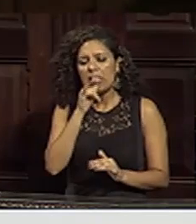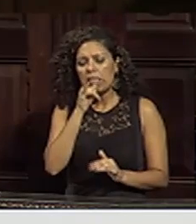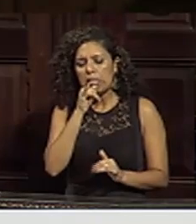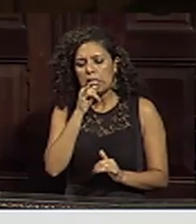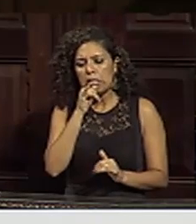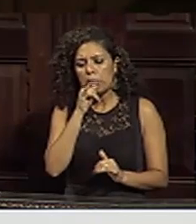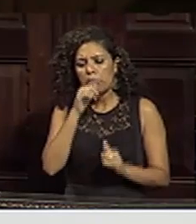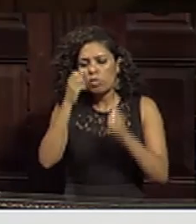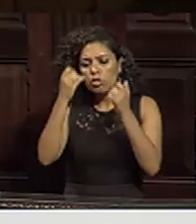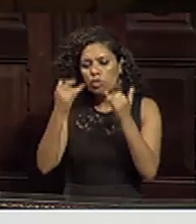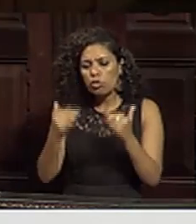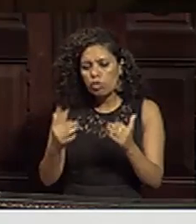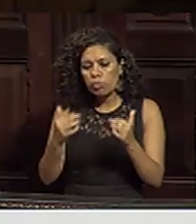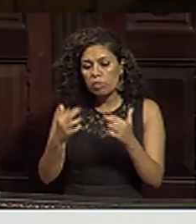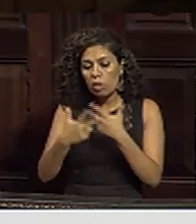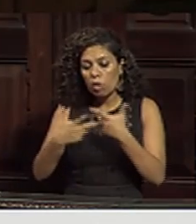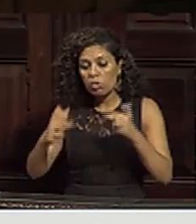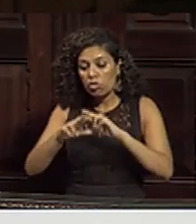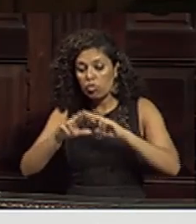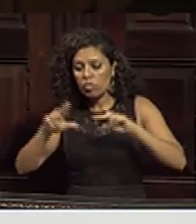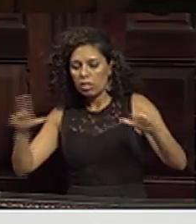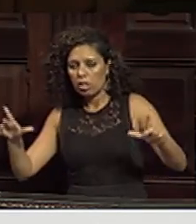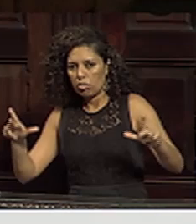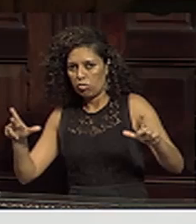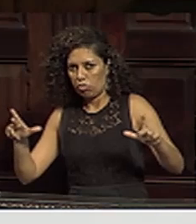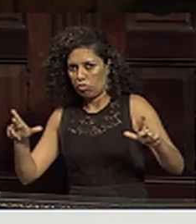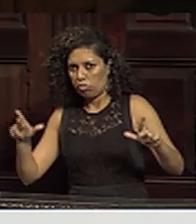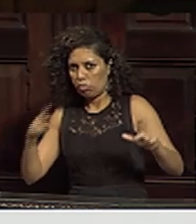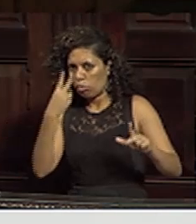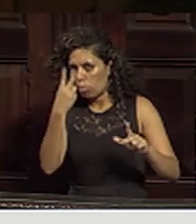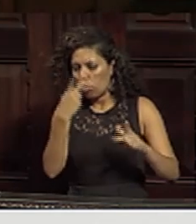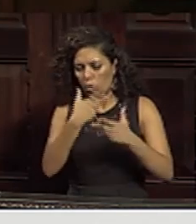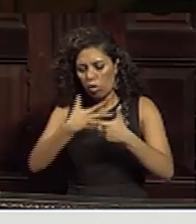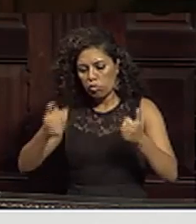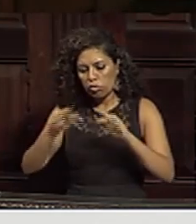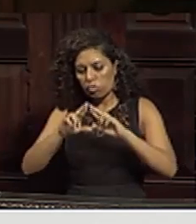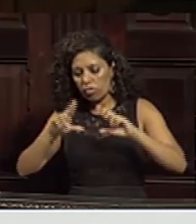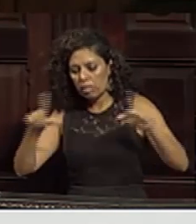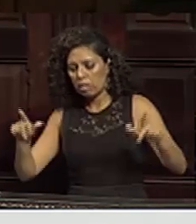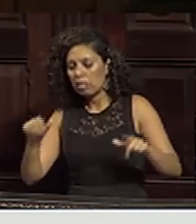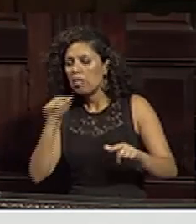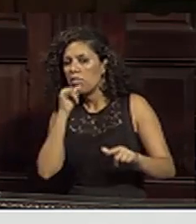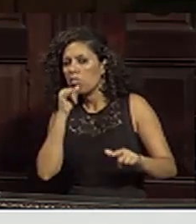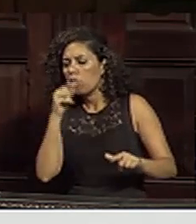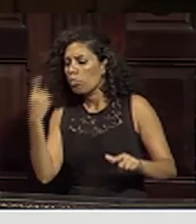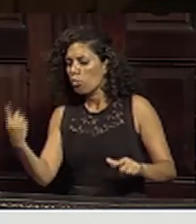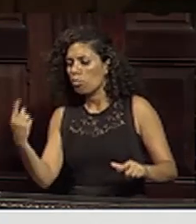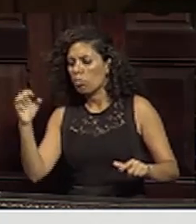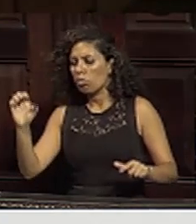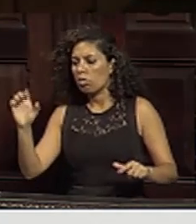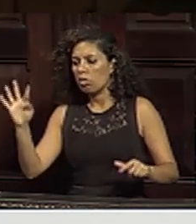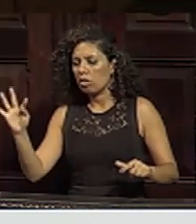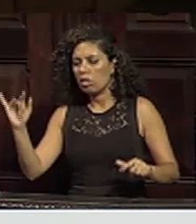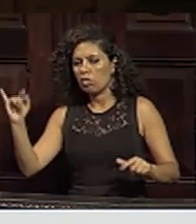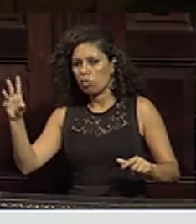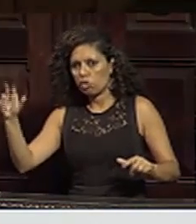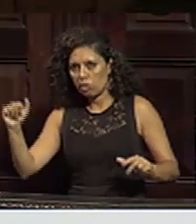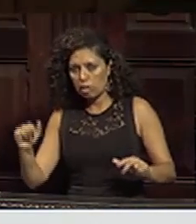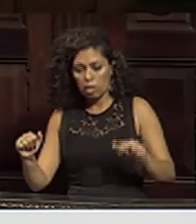ética de moral, que são 2 conceitos distintos. Dizia